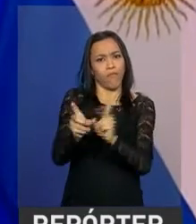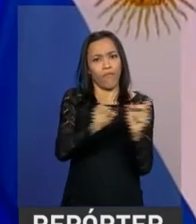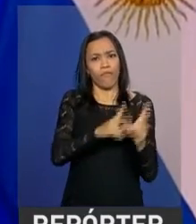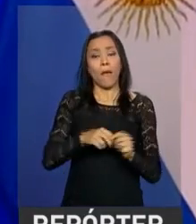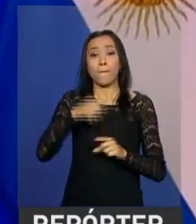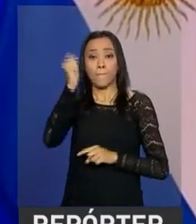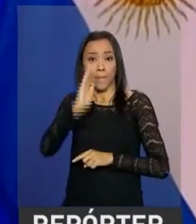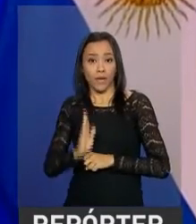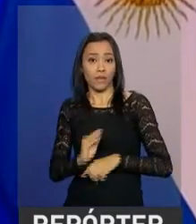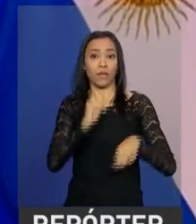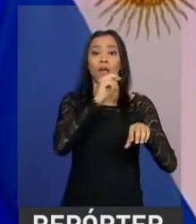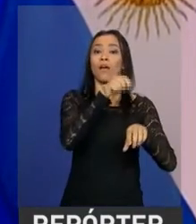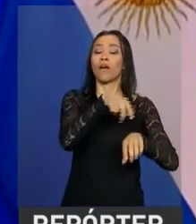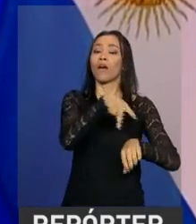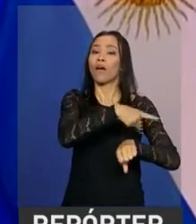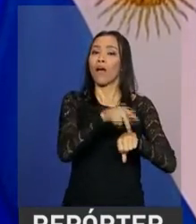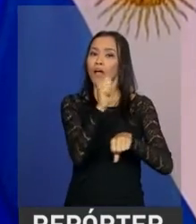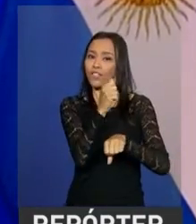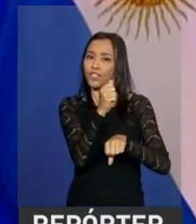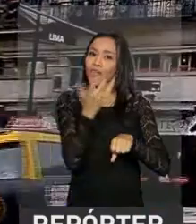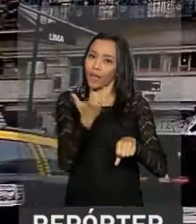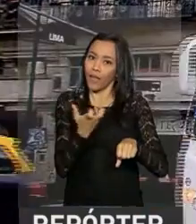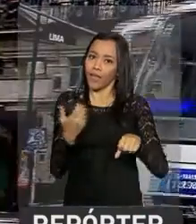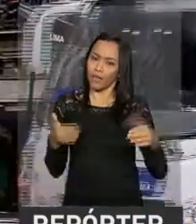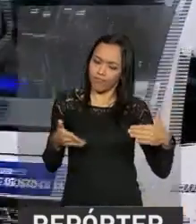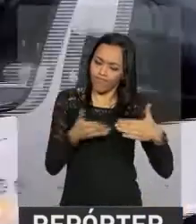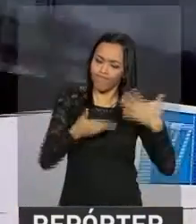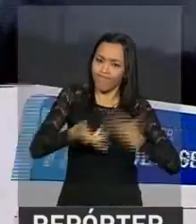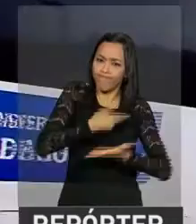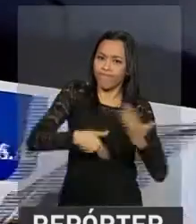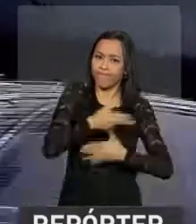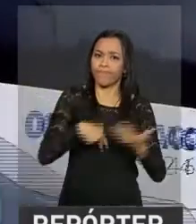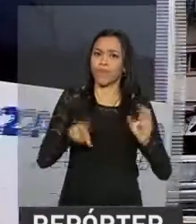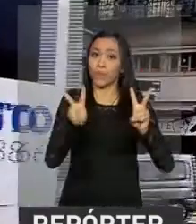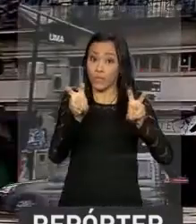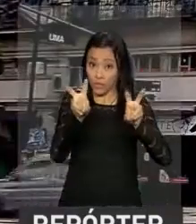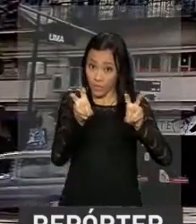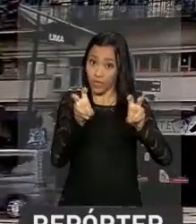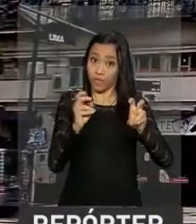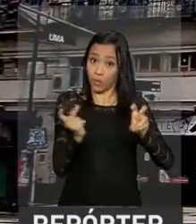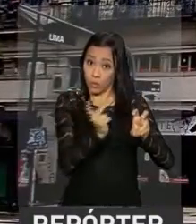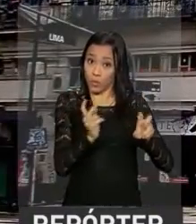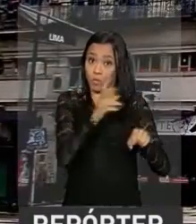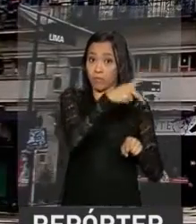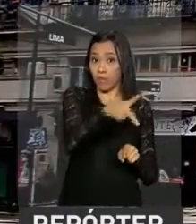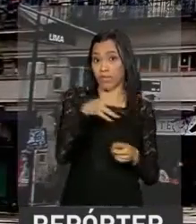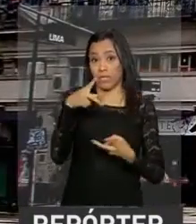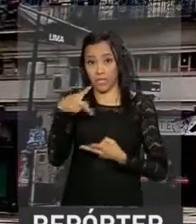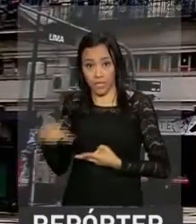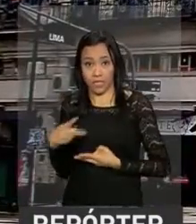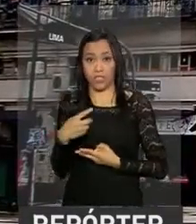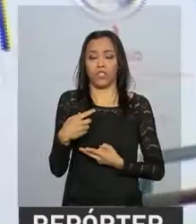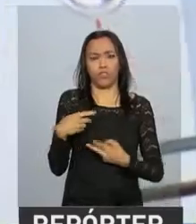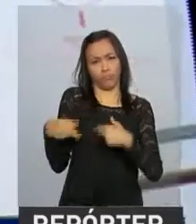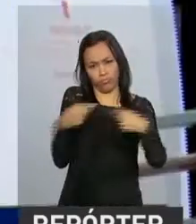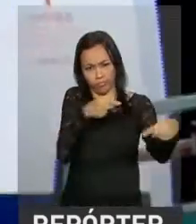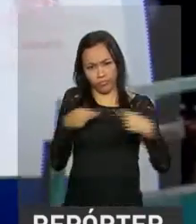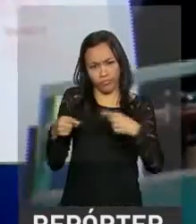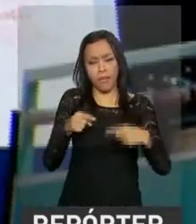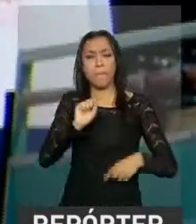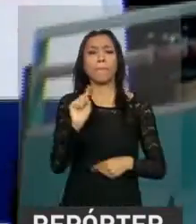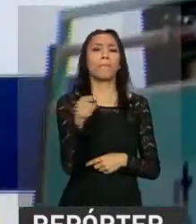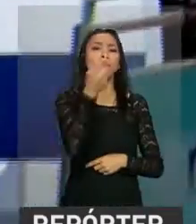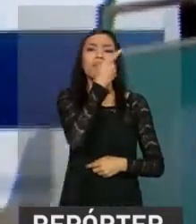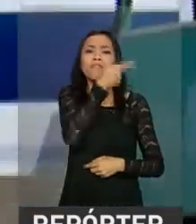querem ampliar o fluxo de comércio e investimentos. O assunto foi discutido entre os presidentes Maurício Macri e Michel Temer, na